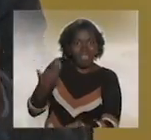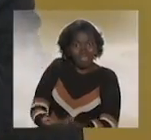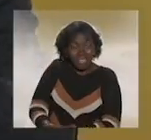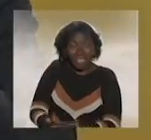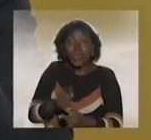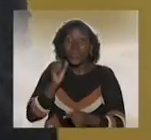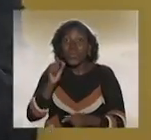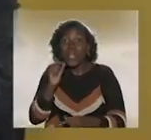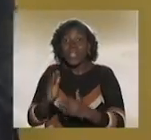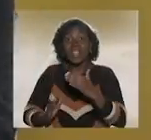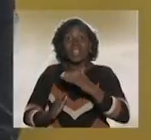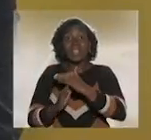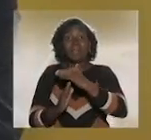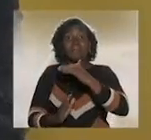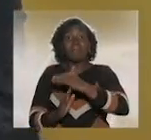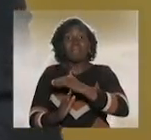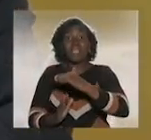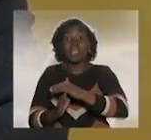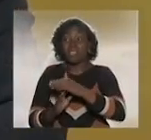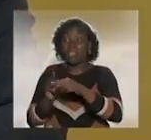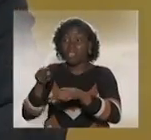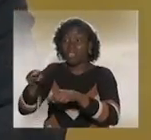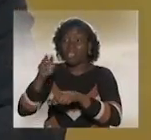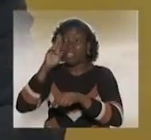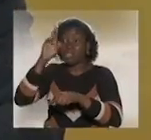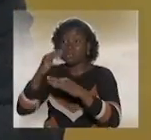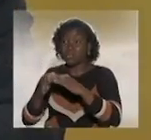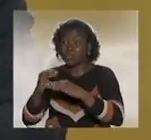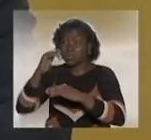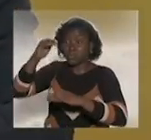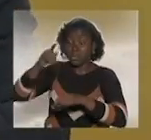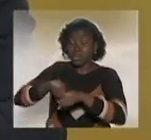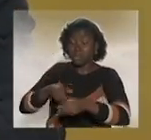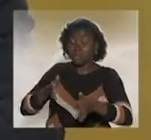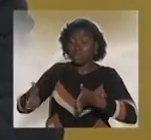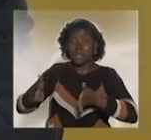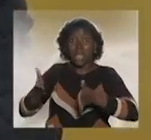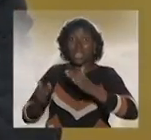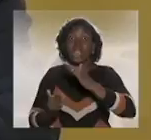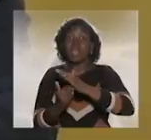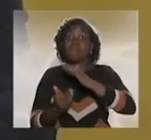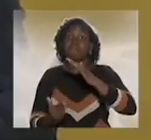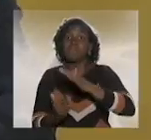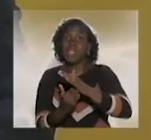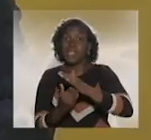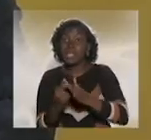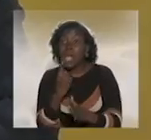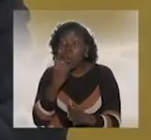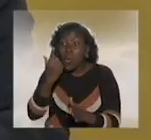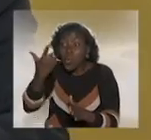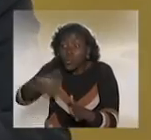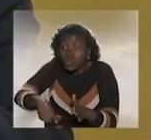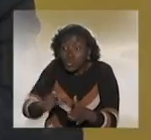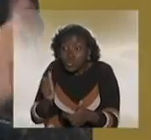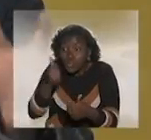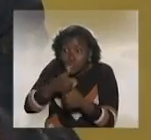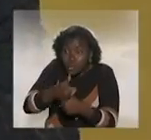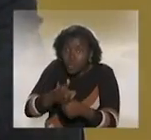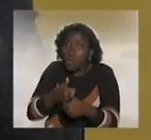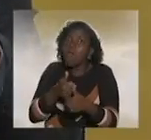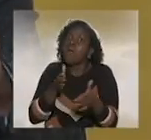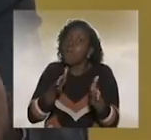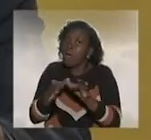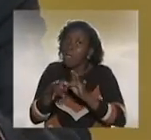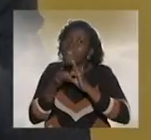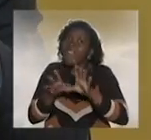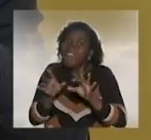2015, que passou a limitar, né, os mandatos dos dirigentes esportivos, limitando para apenas uma recondução consecutiva. Eu acho que isso vai,